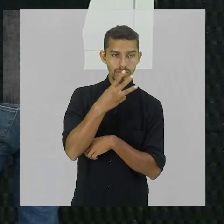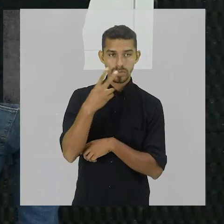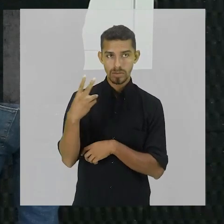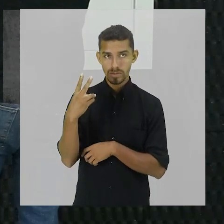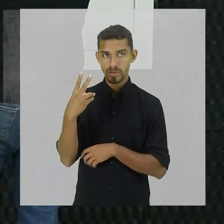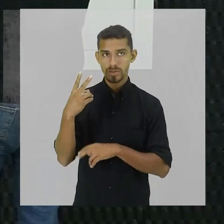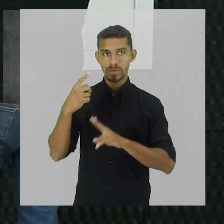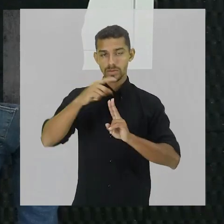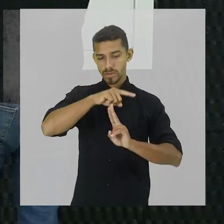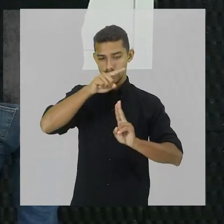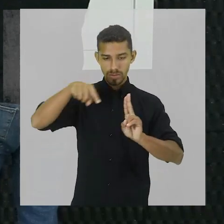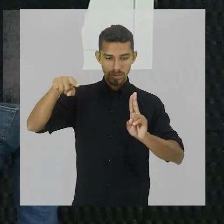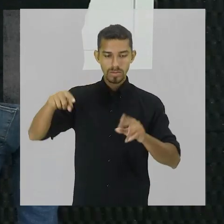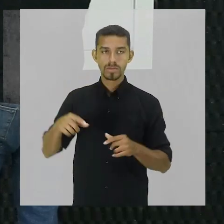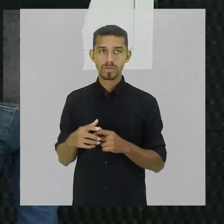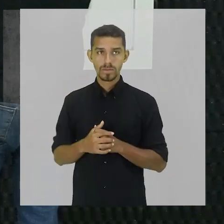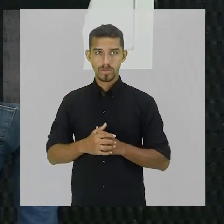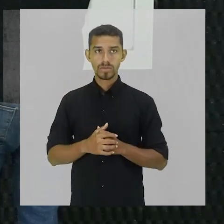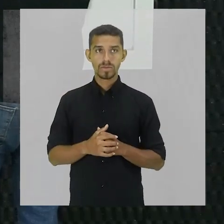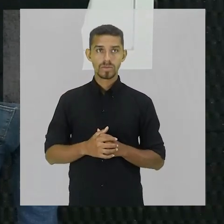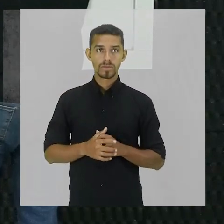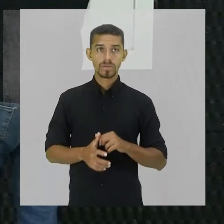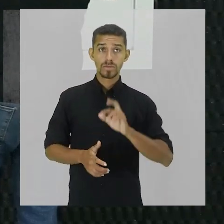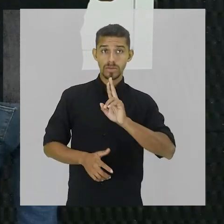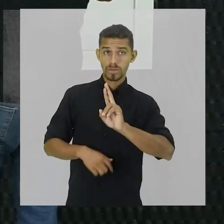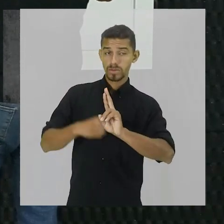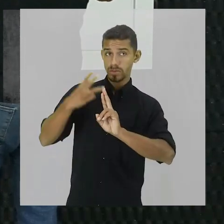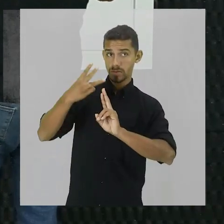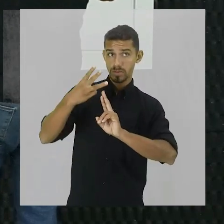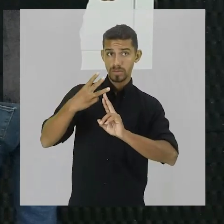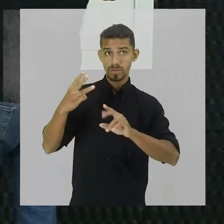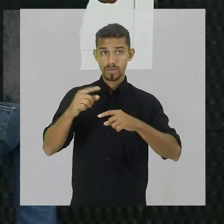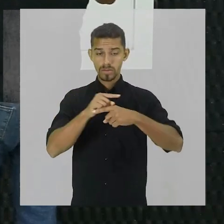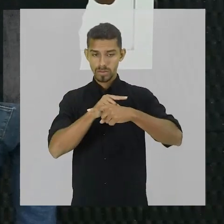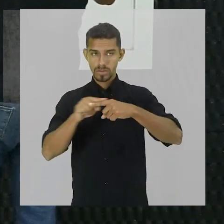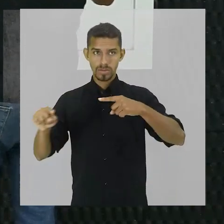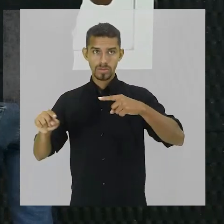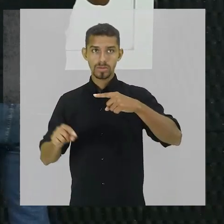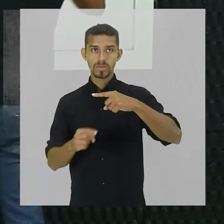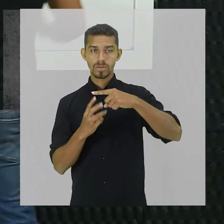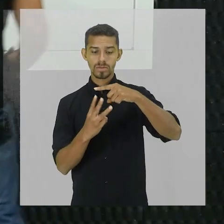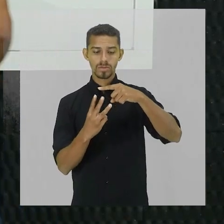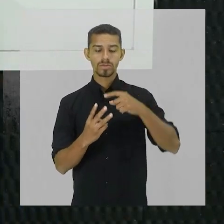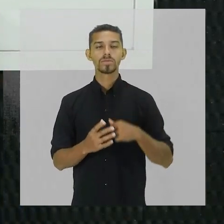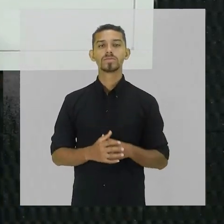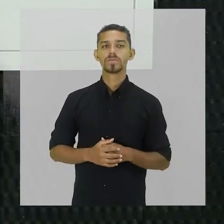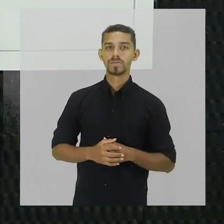π R ao cubo dividido por 3.